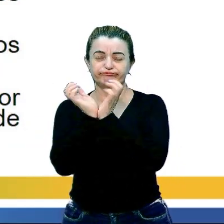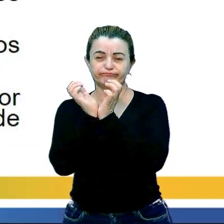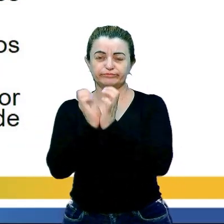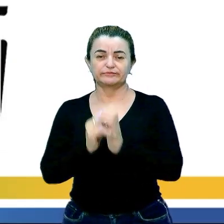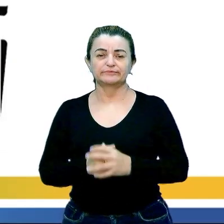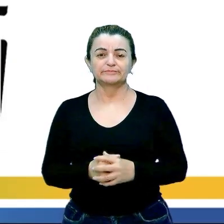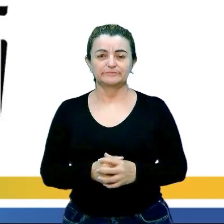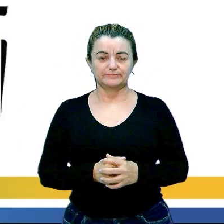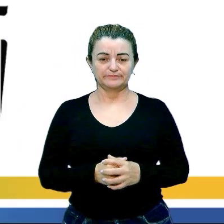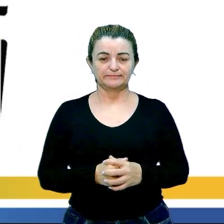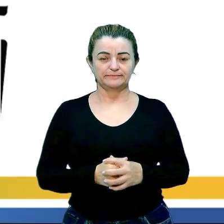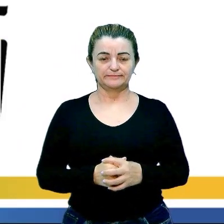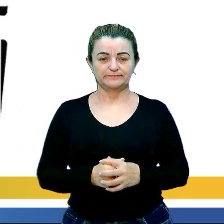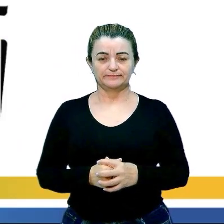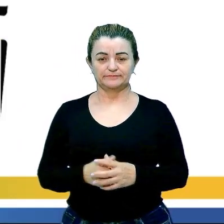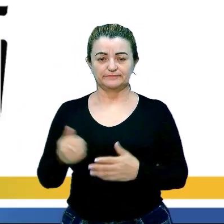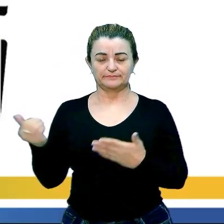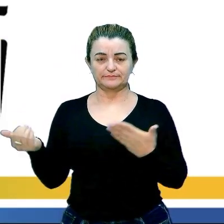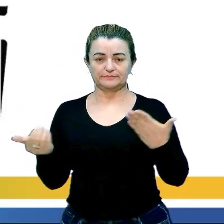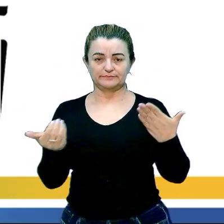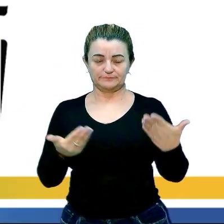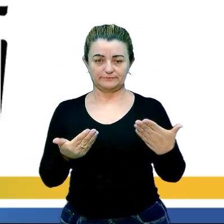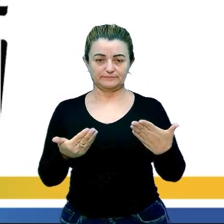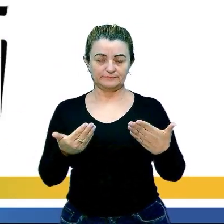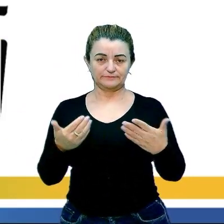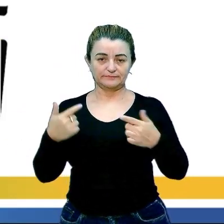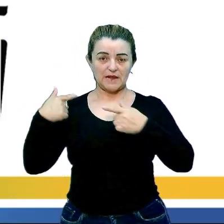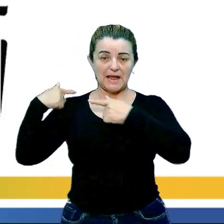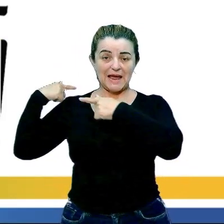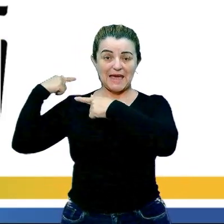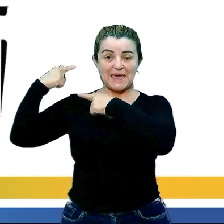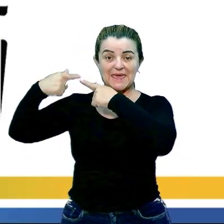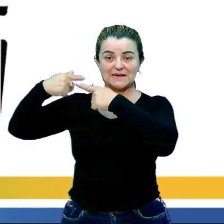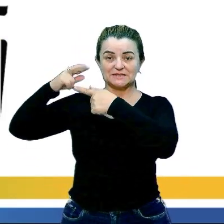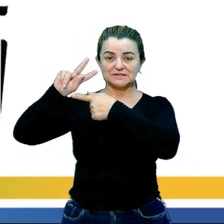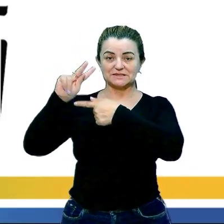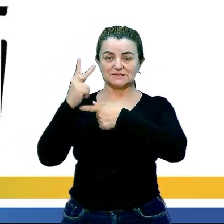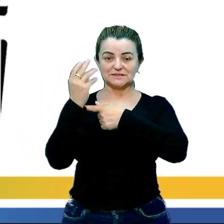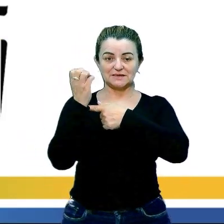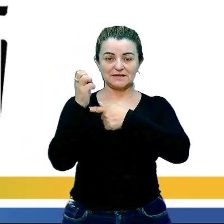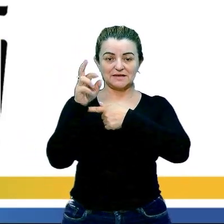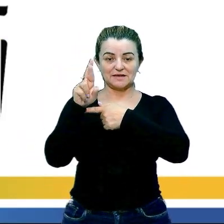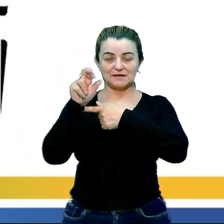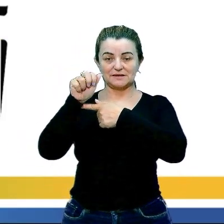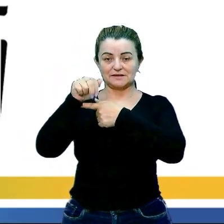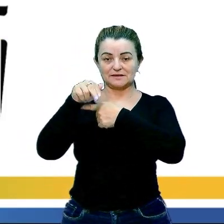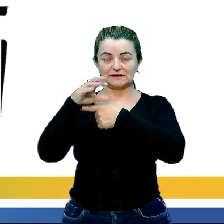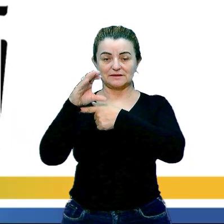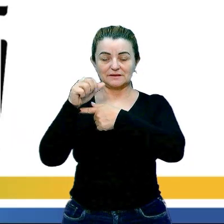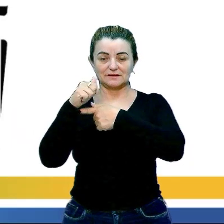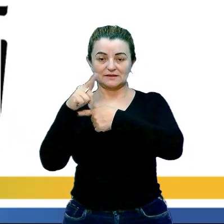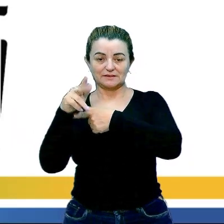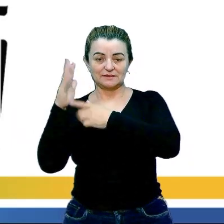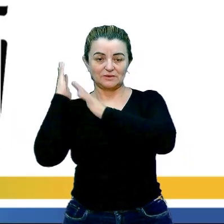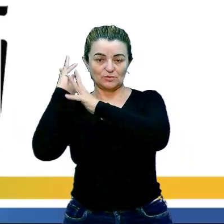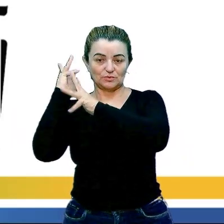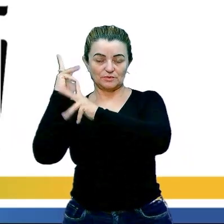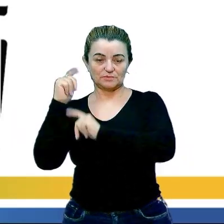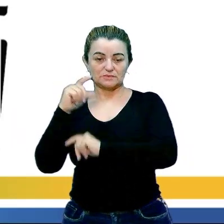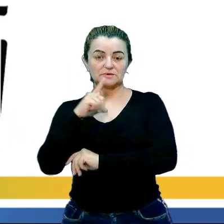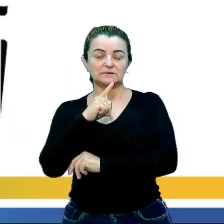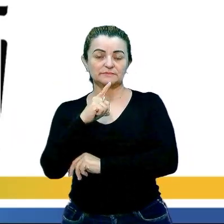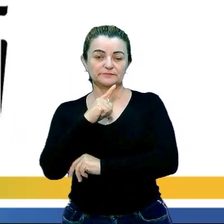escravos. E aí eu trouxe para vocês, né, algumas das heranças romanas que